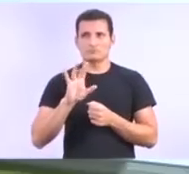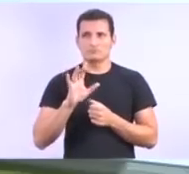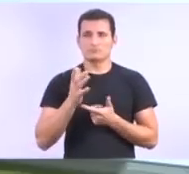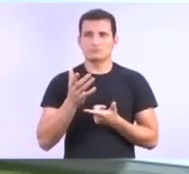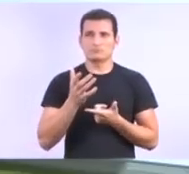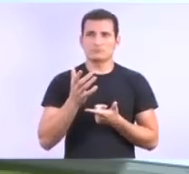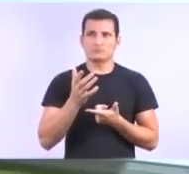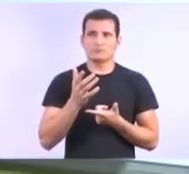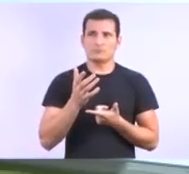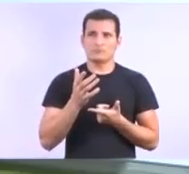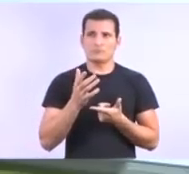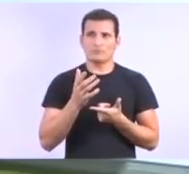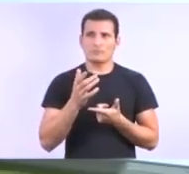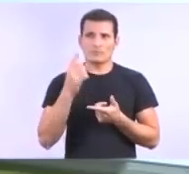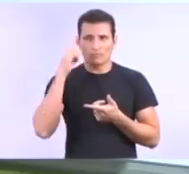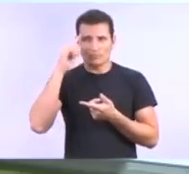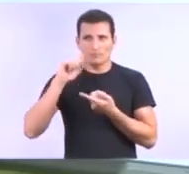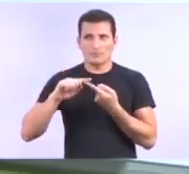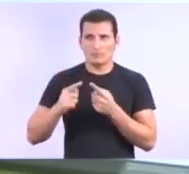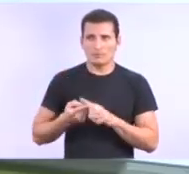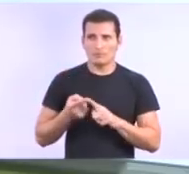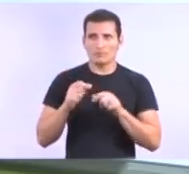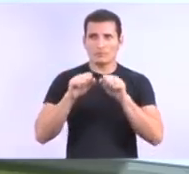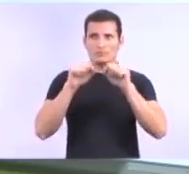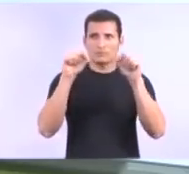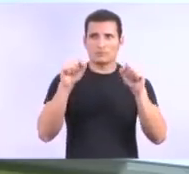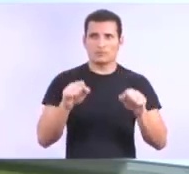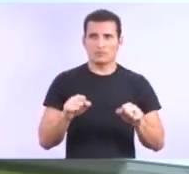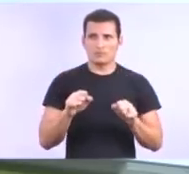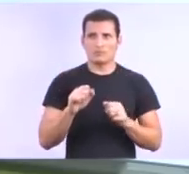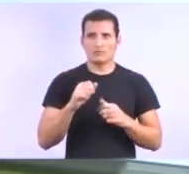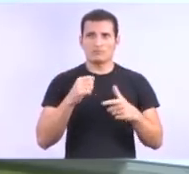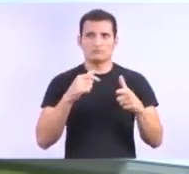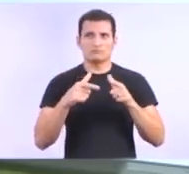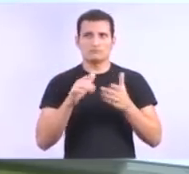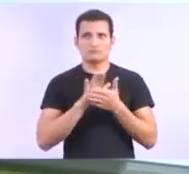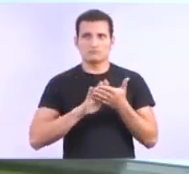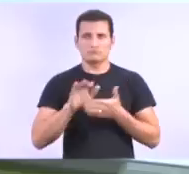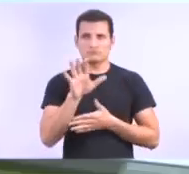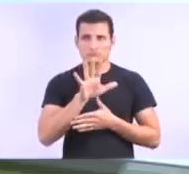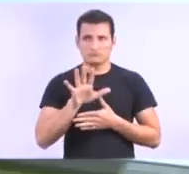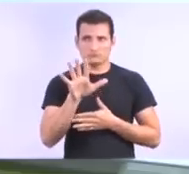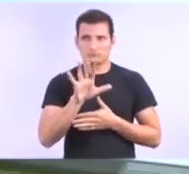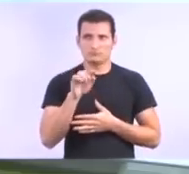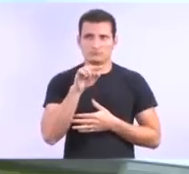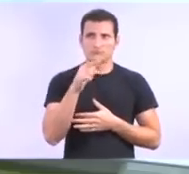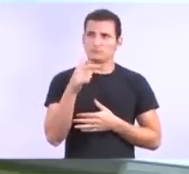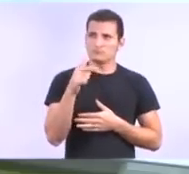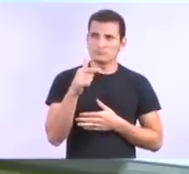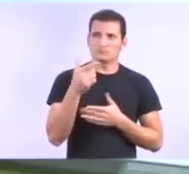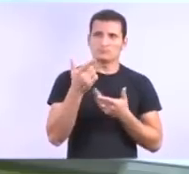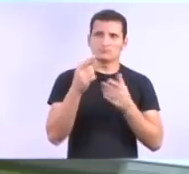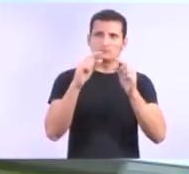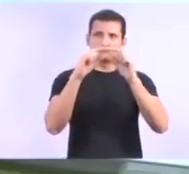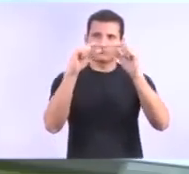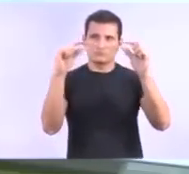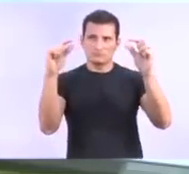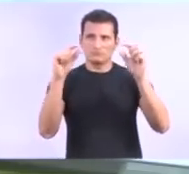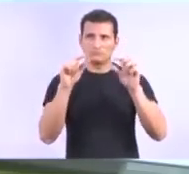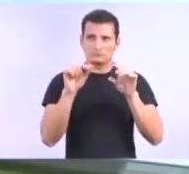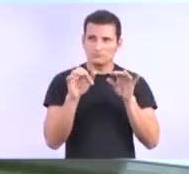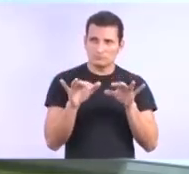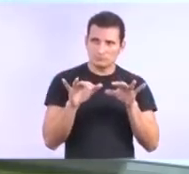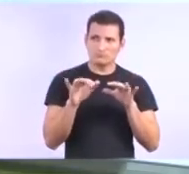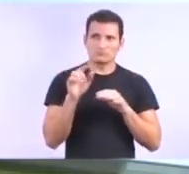do sistema, a lógica do sistema. Nós não estamos trabalhando com interface. Ali não tem um textozinho para você